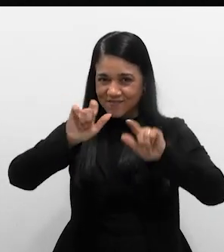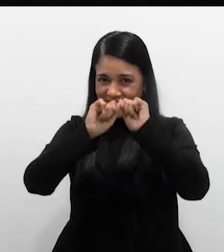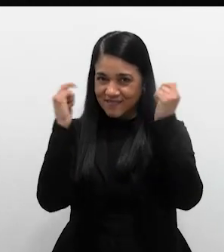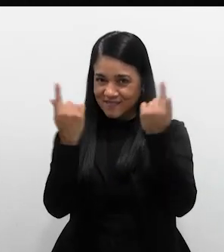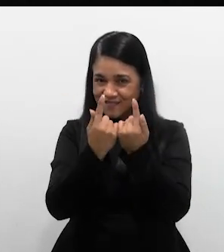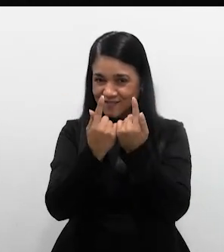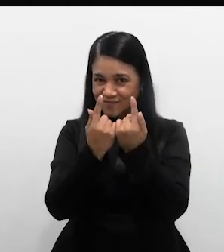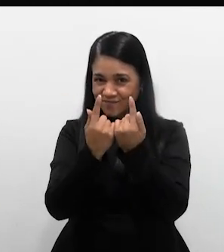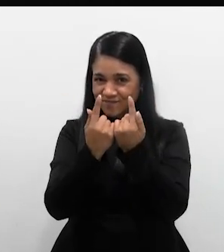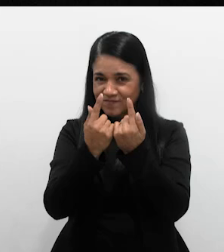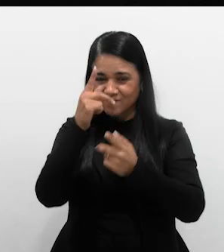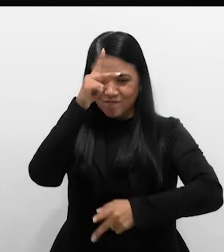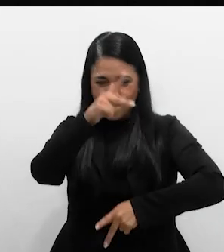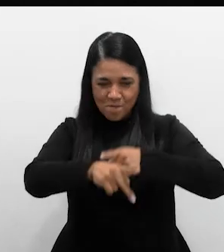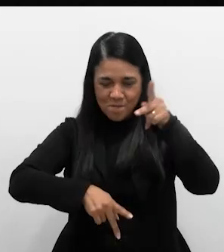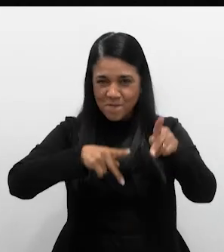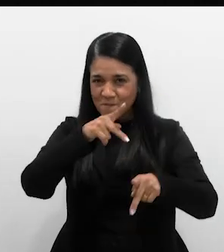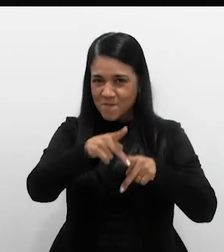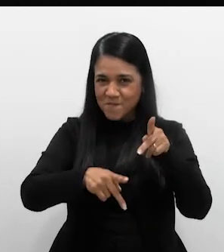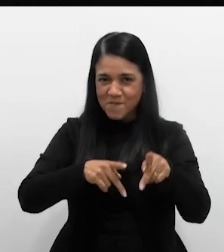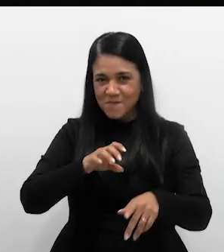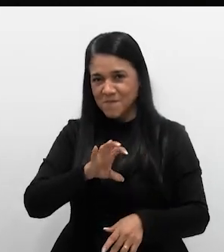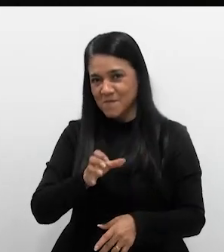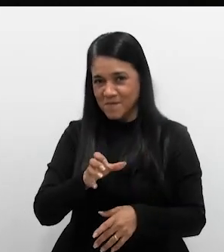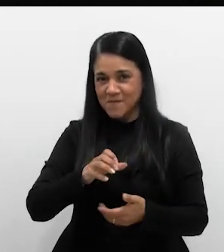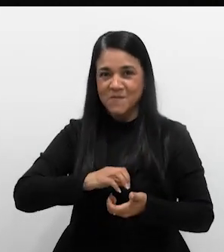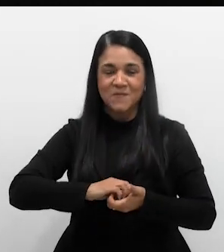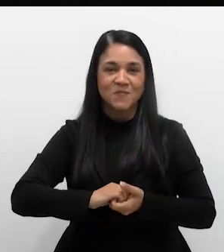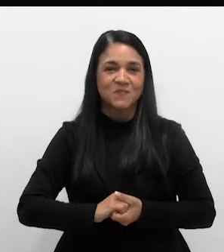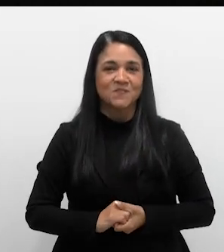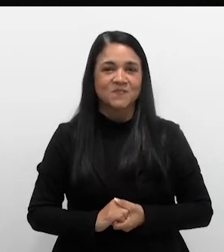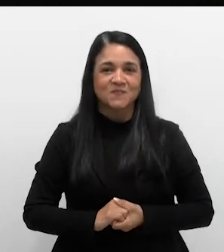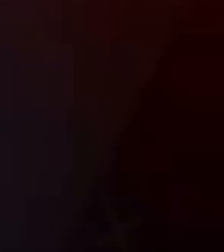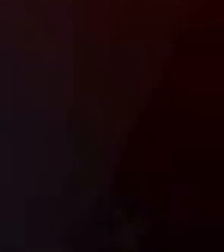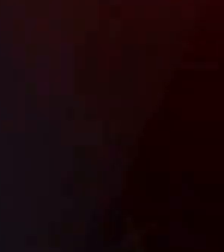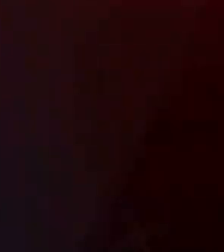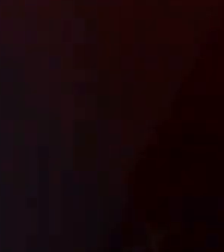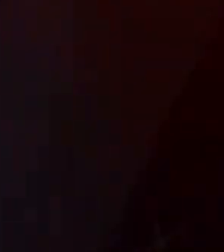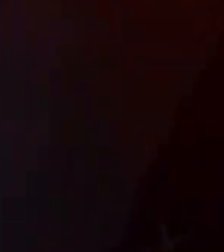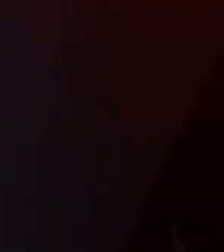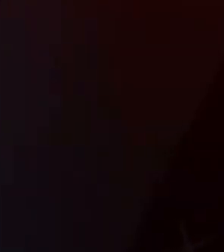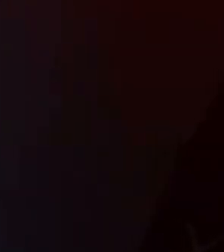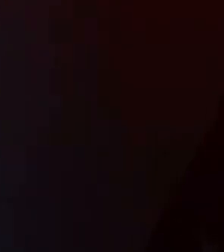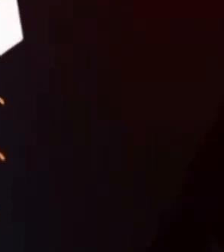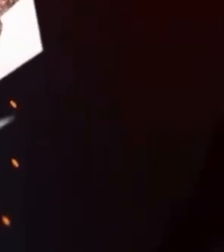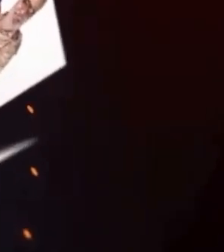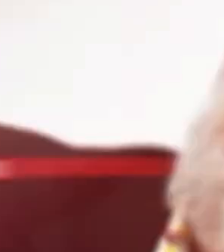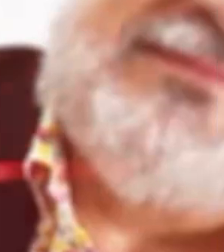aqui na TV Alerj, o canal do povo.